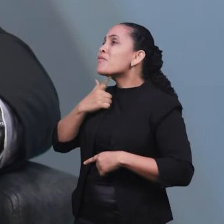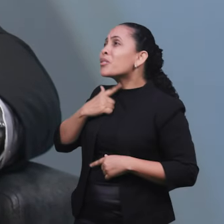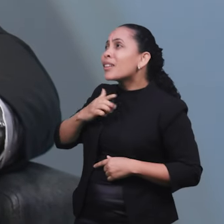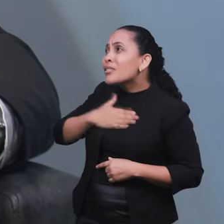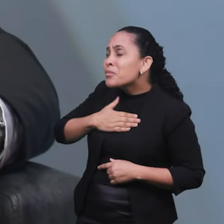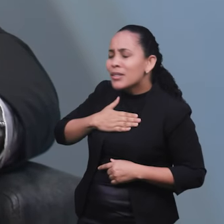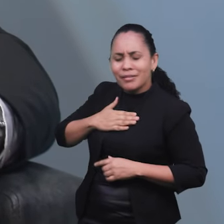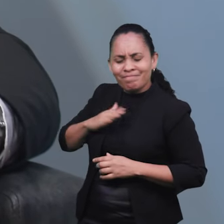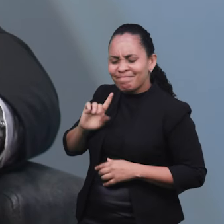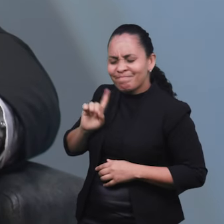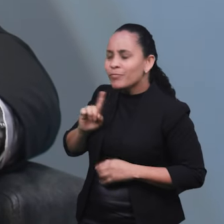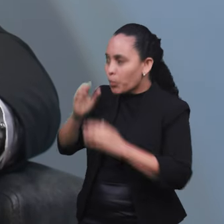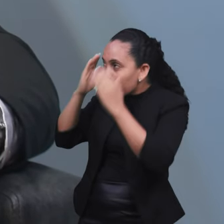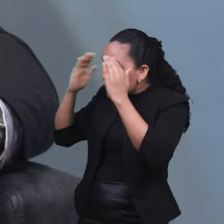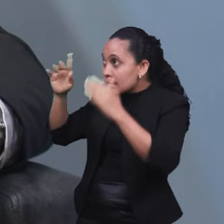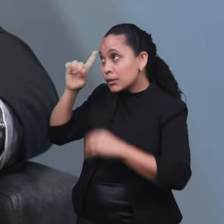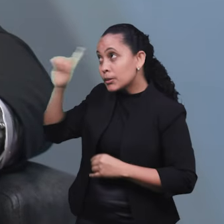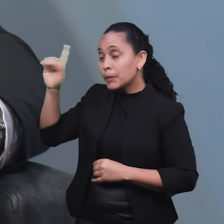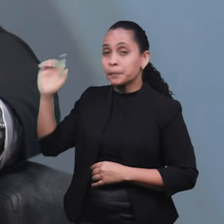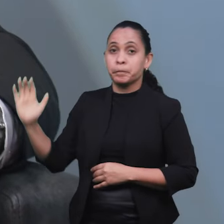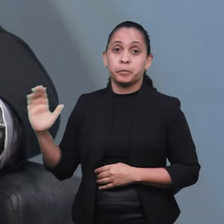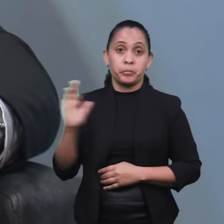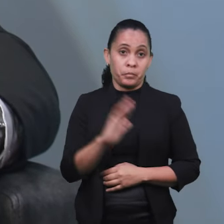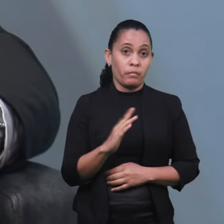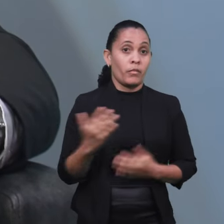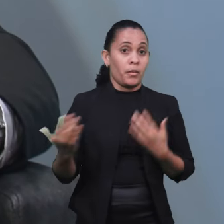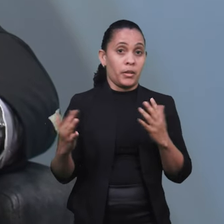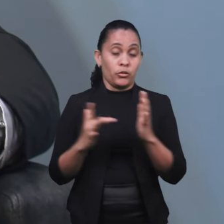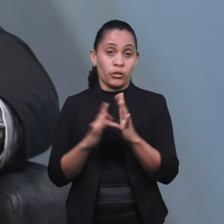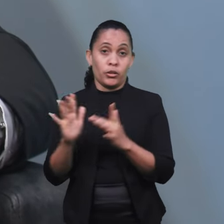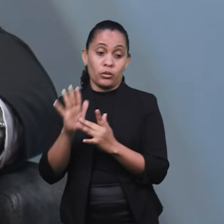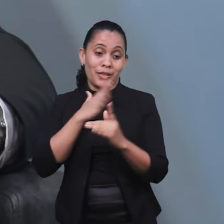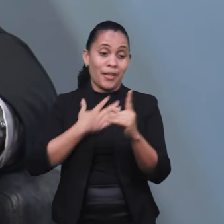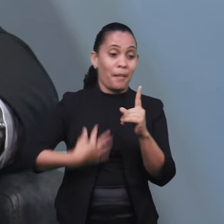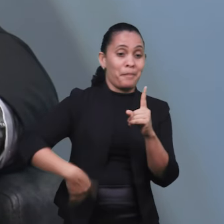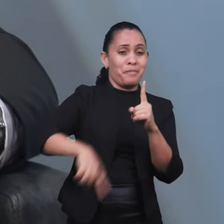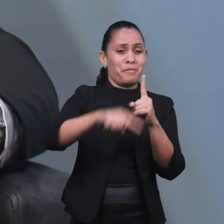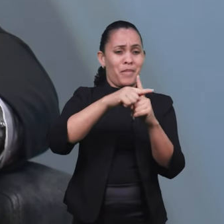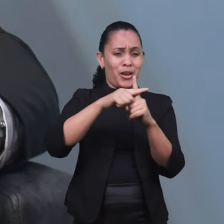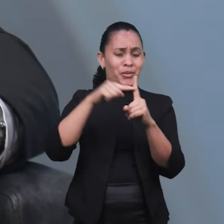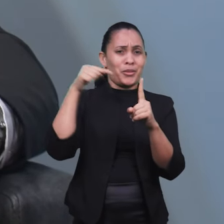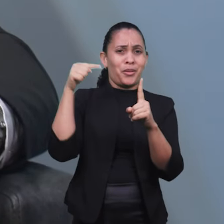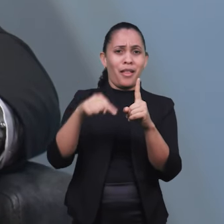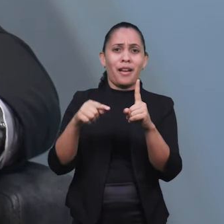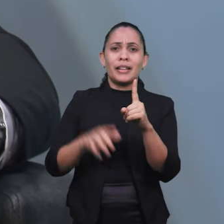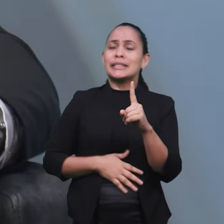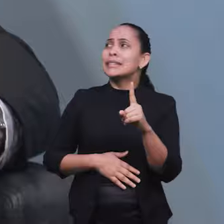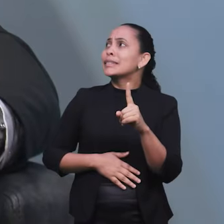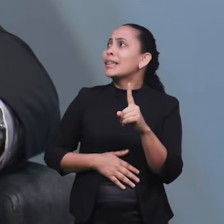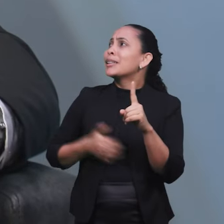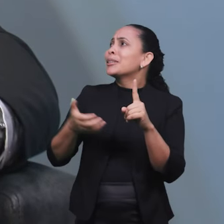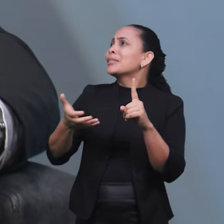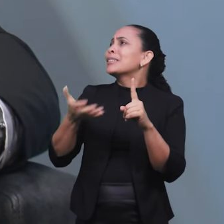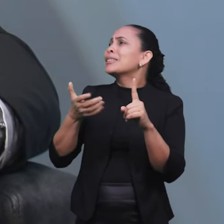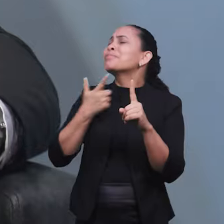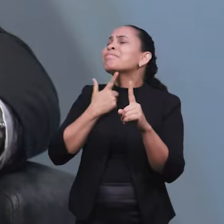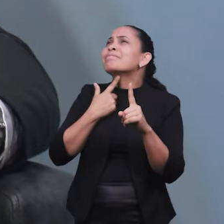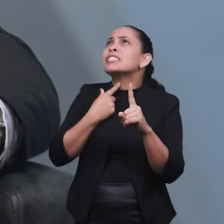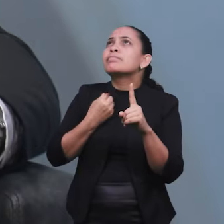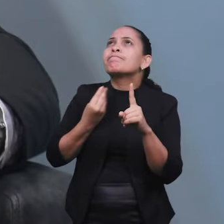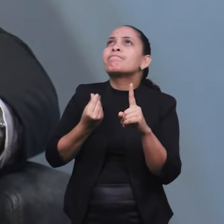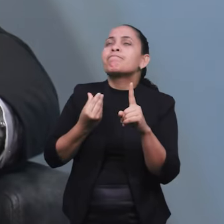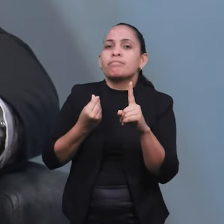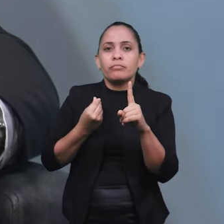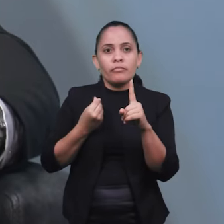Calvário, quando Jesus está preso, ele diz assim, tenho sede, e deram